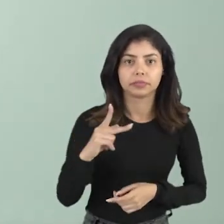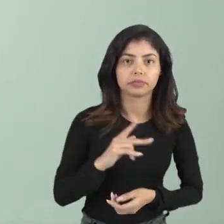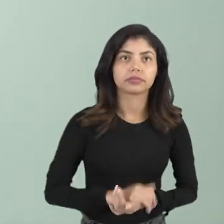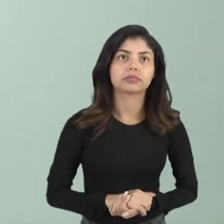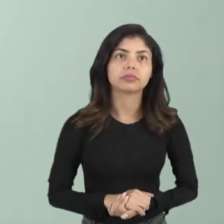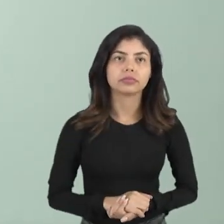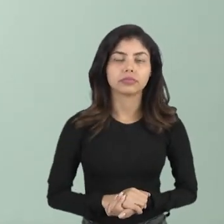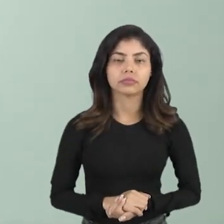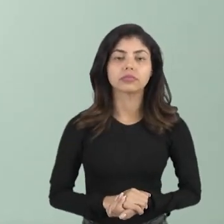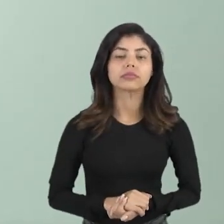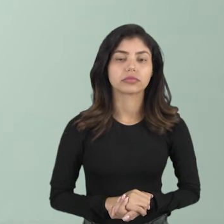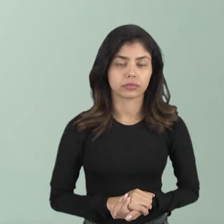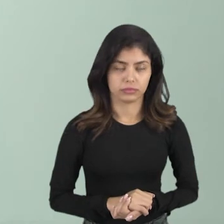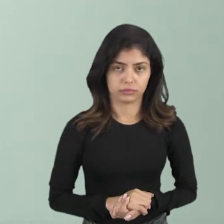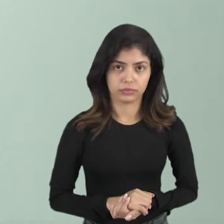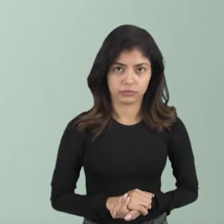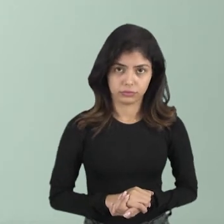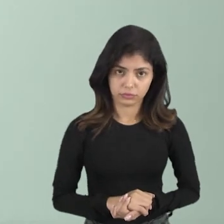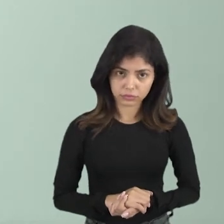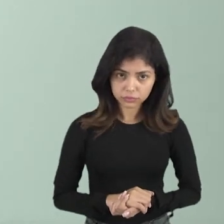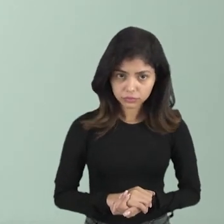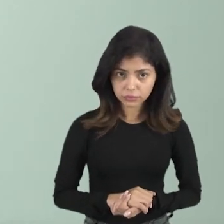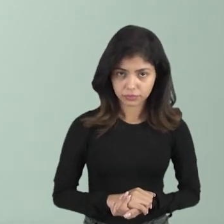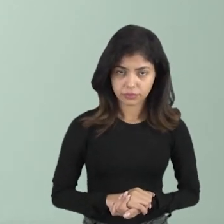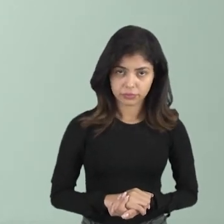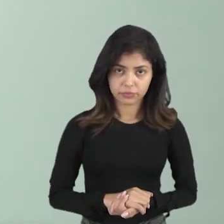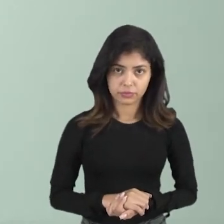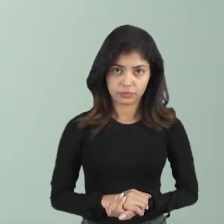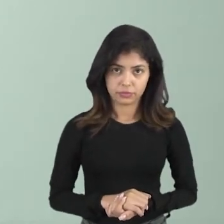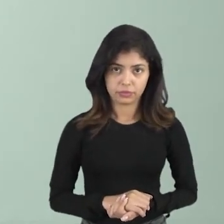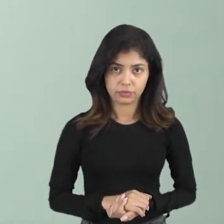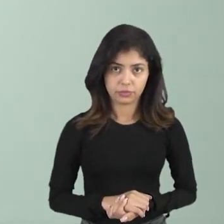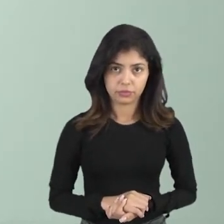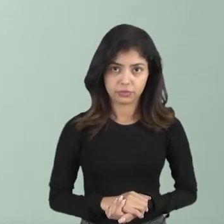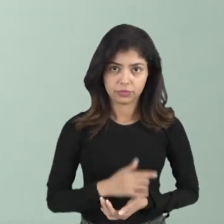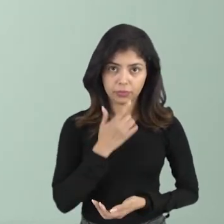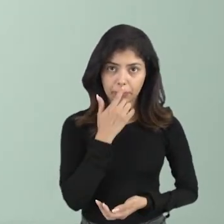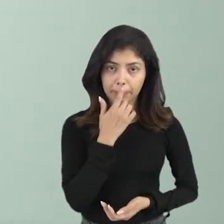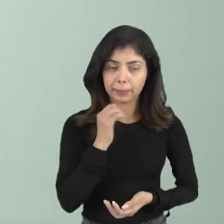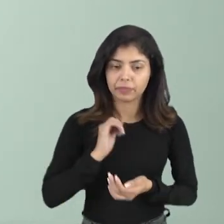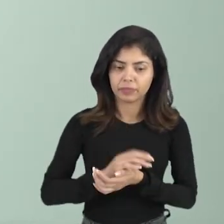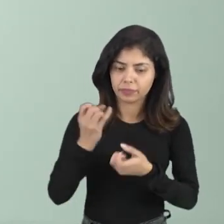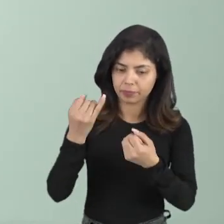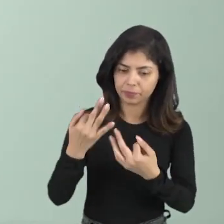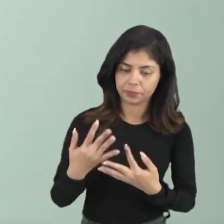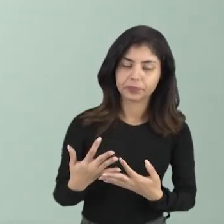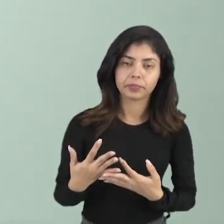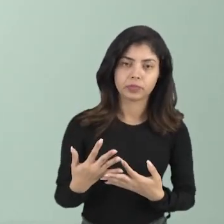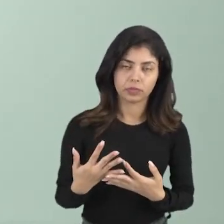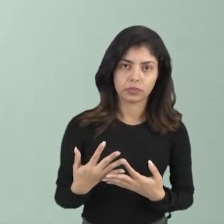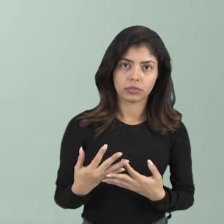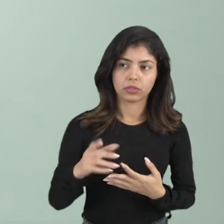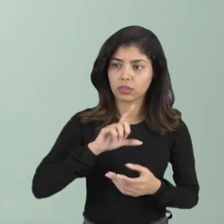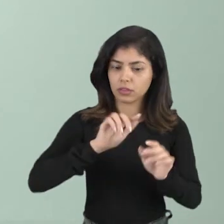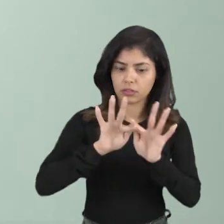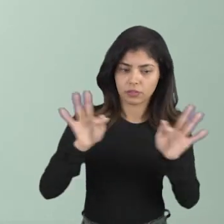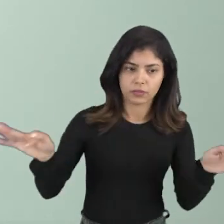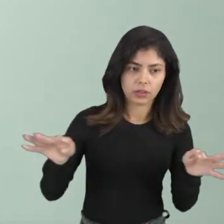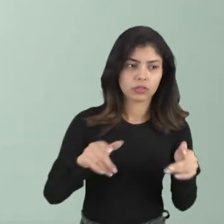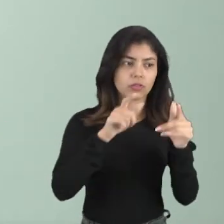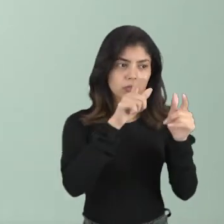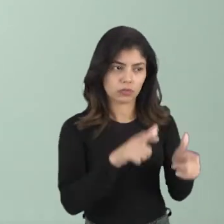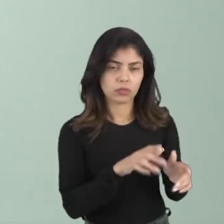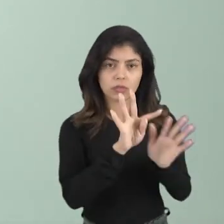seu, ok? Mas a intertextualidade em si, você cita, você coloca, eu peguei essa frase de